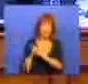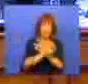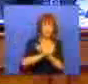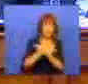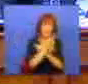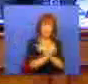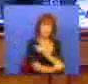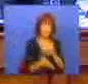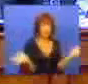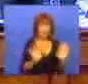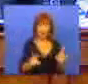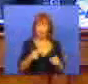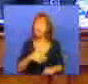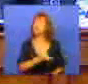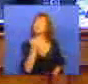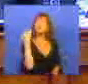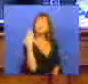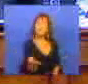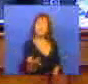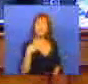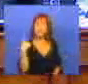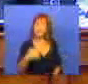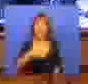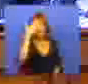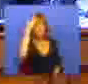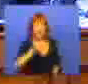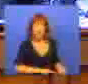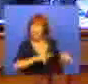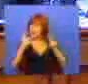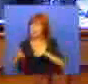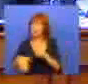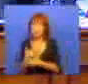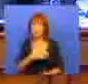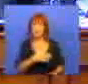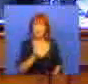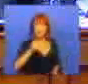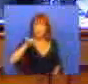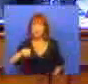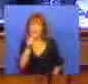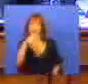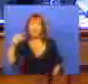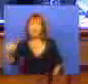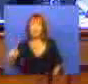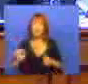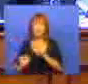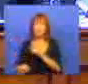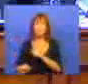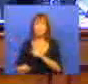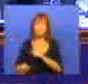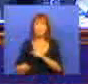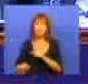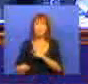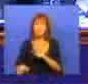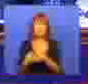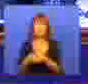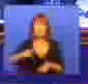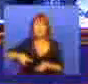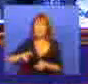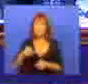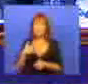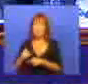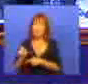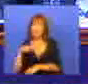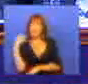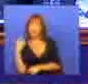FDTI. Em 2007, estavam previstas transferências de 150 mil euros perdão, para a